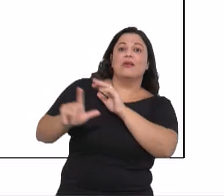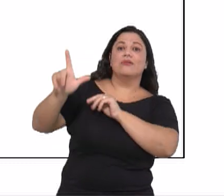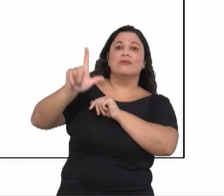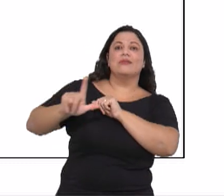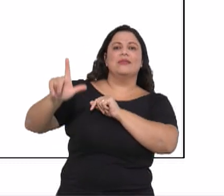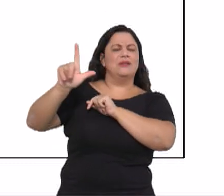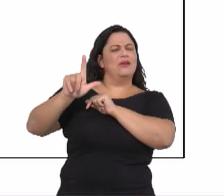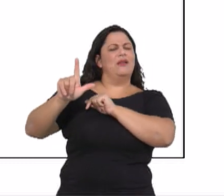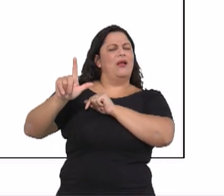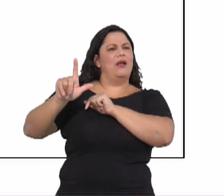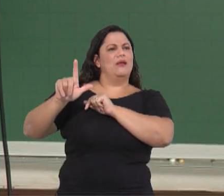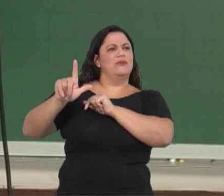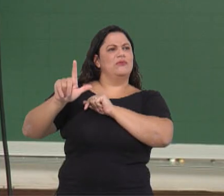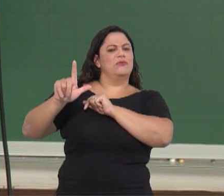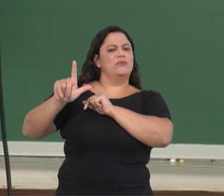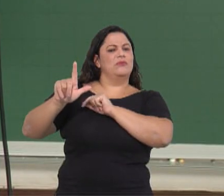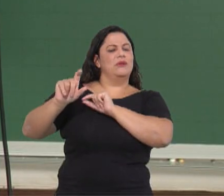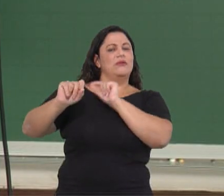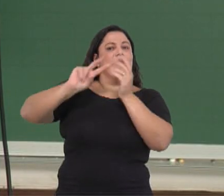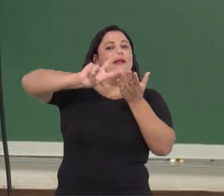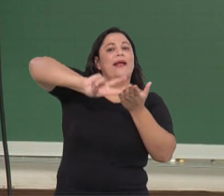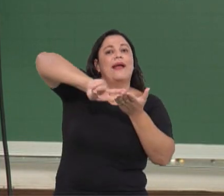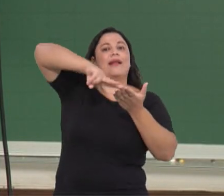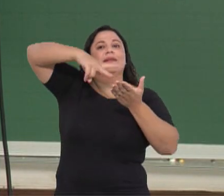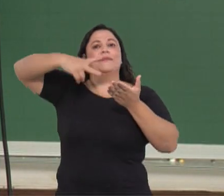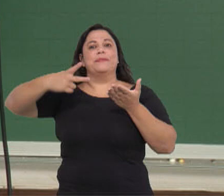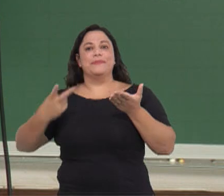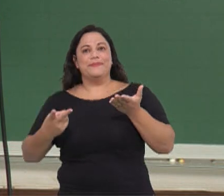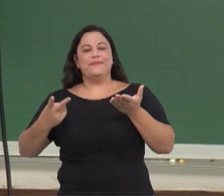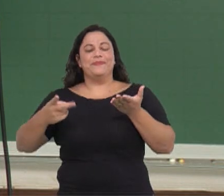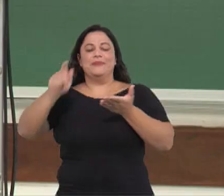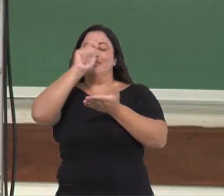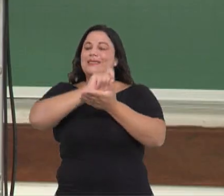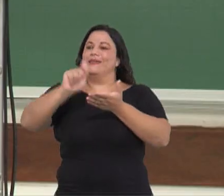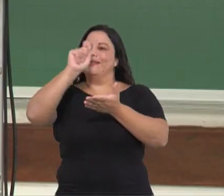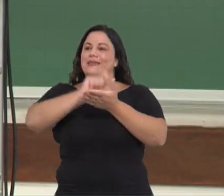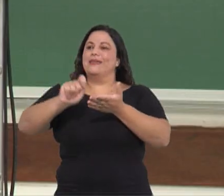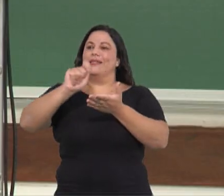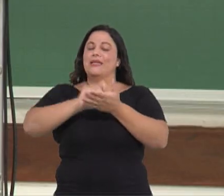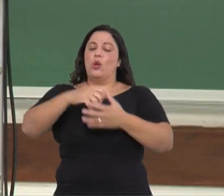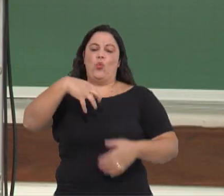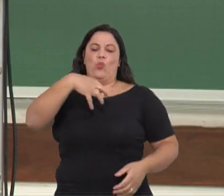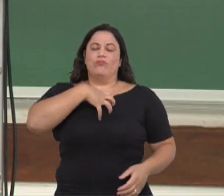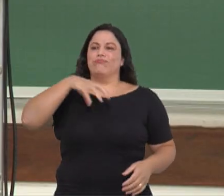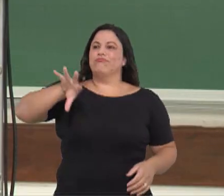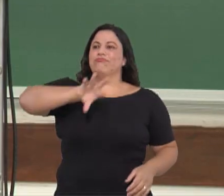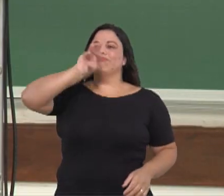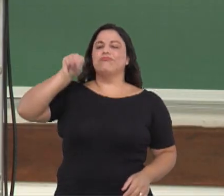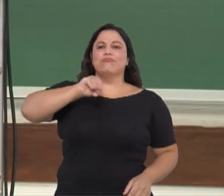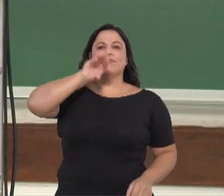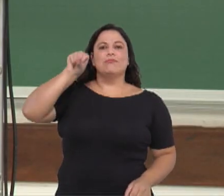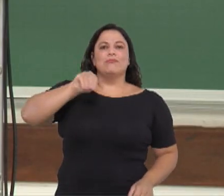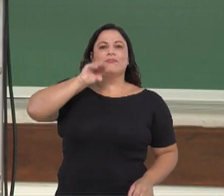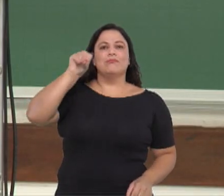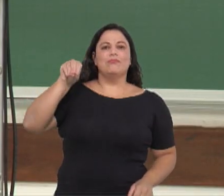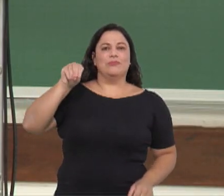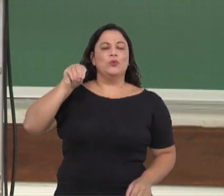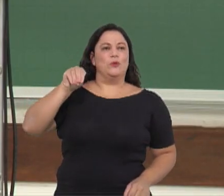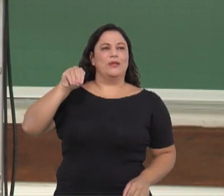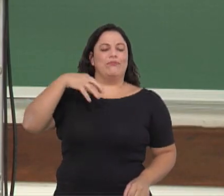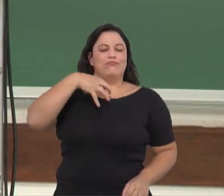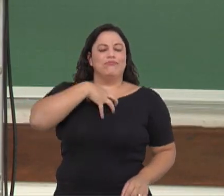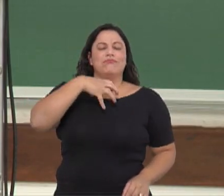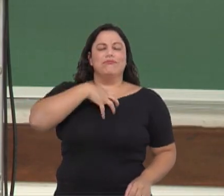acabam passando para a escrita a forma oral, para tornar o texto talvez até mais